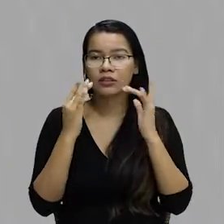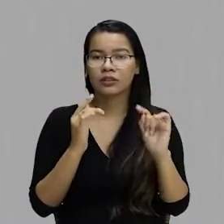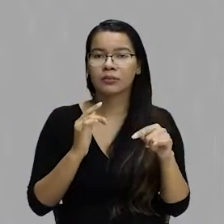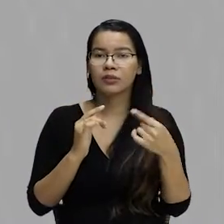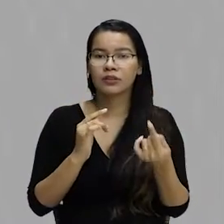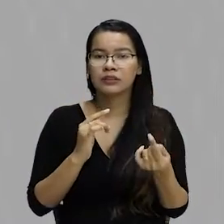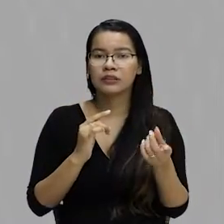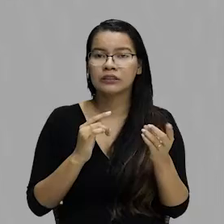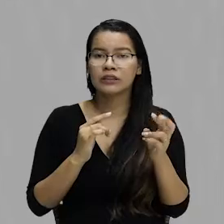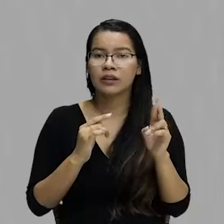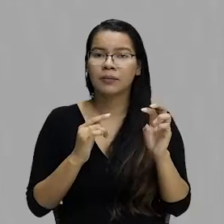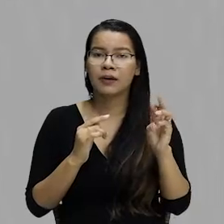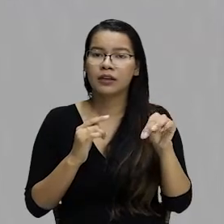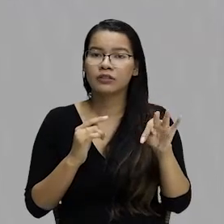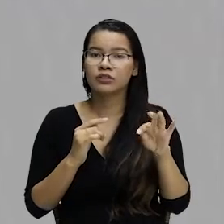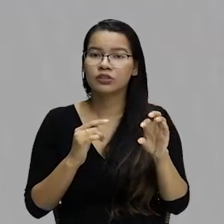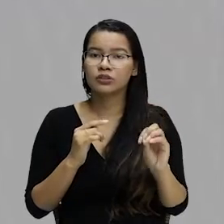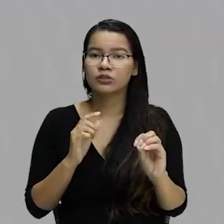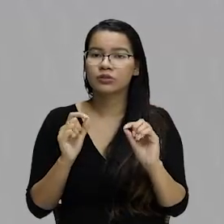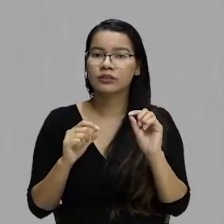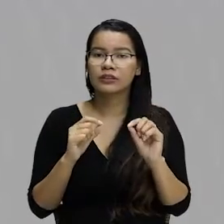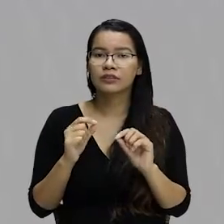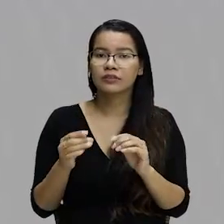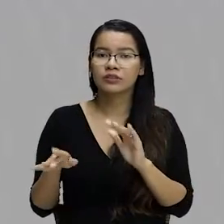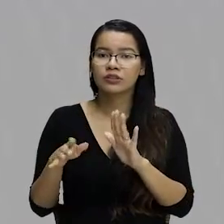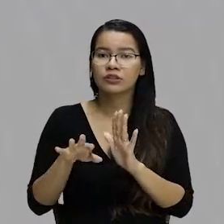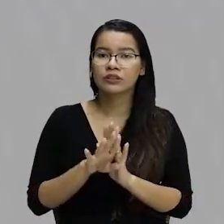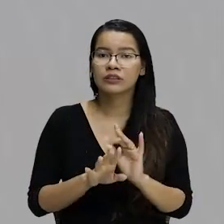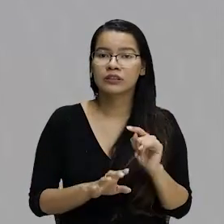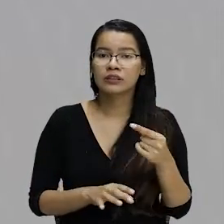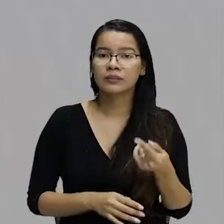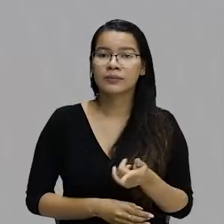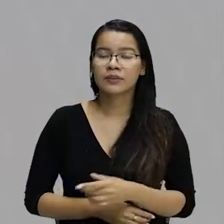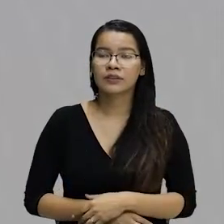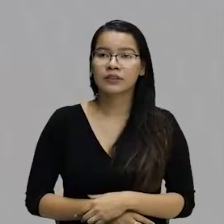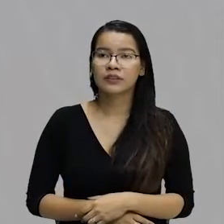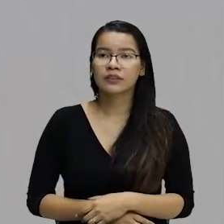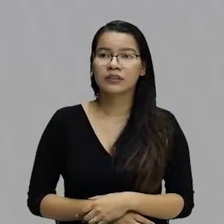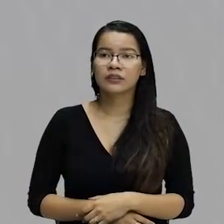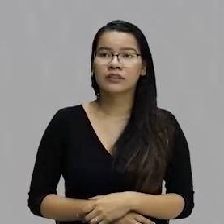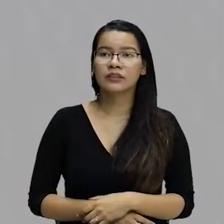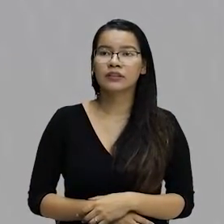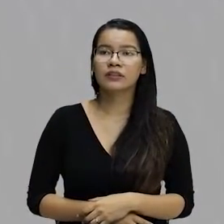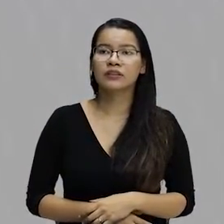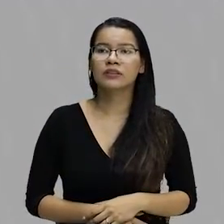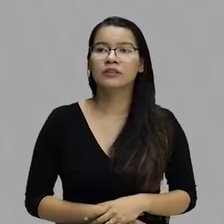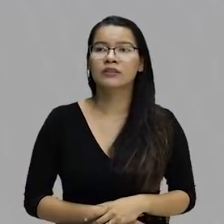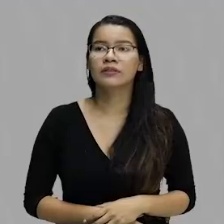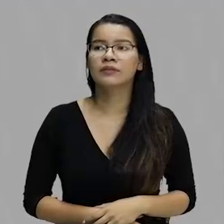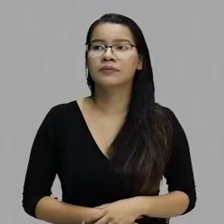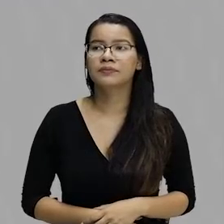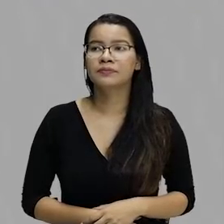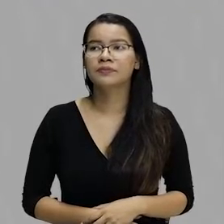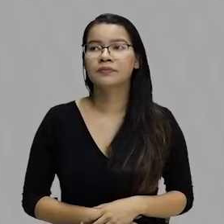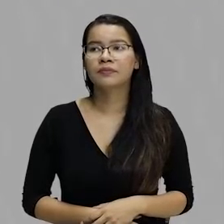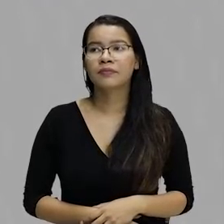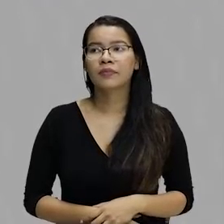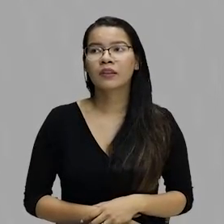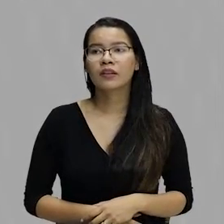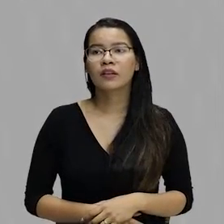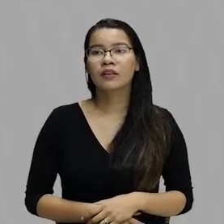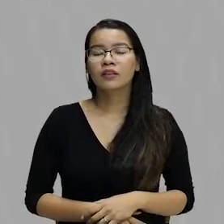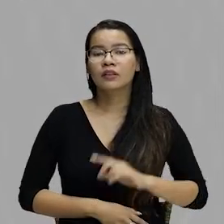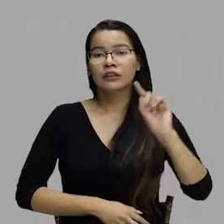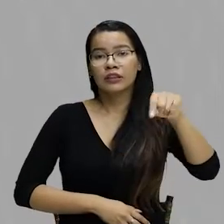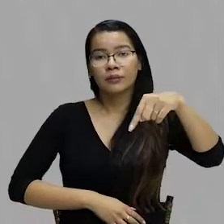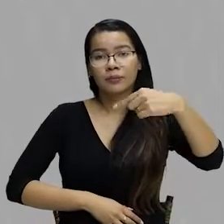pós-dramático. Pós-dramático, aquilo que vem de... A gente tem uma aula sobre isso, mas eu vou dar uma rápida passada. Aquilo que vem